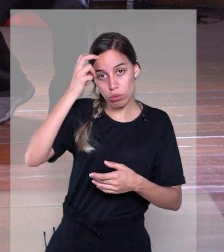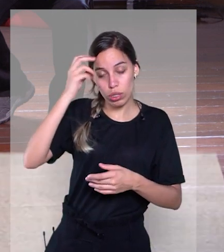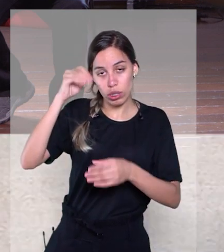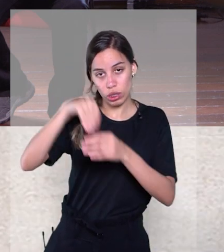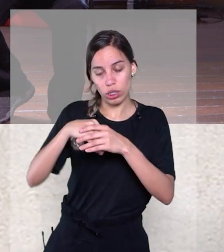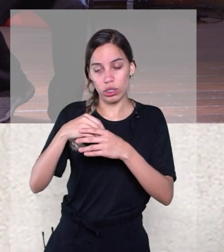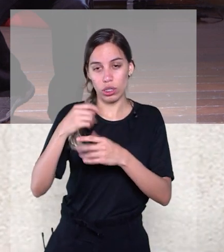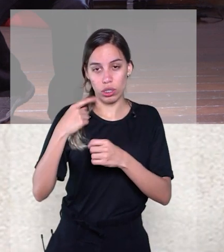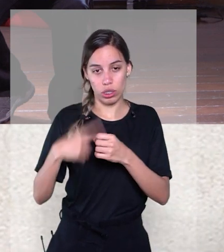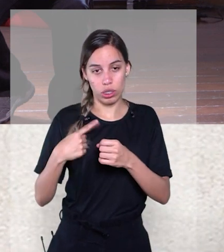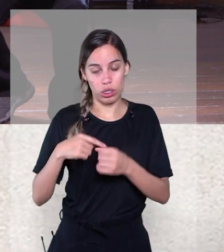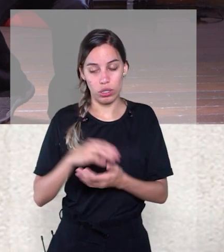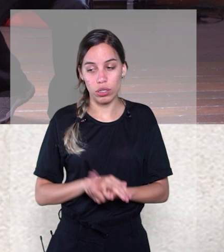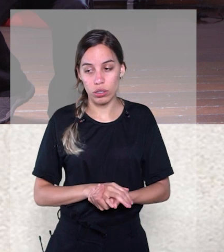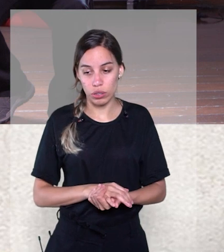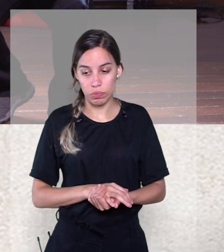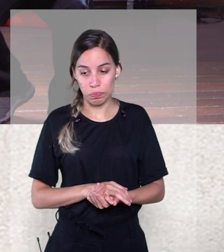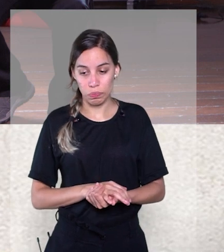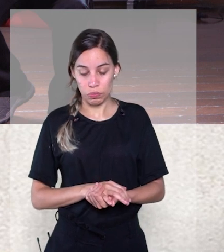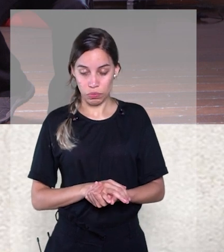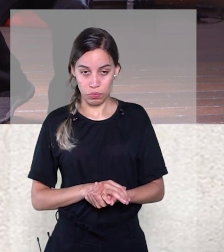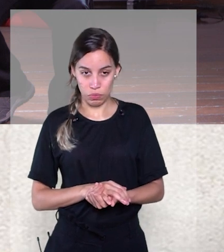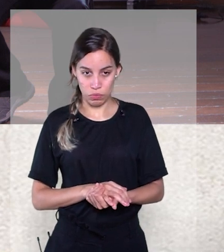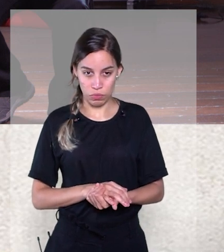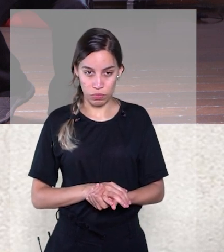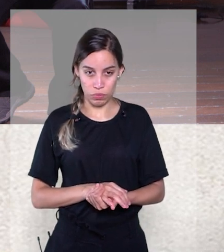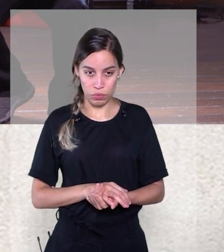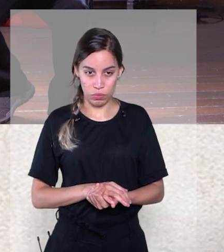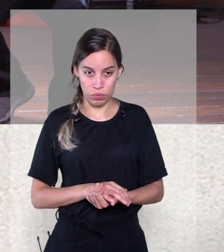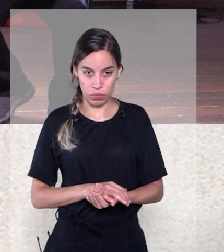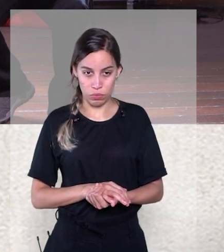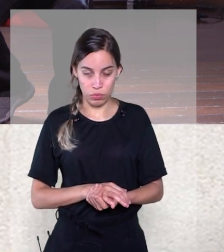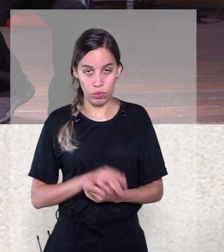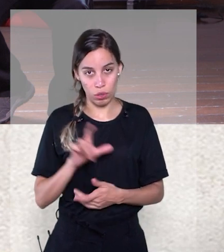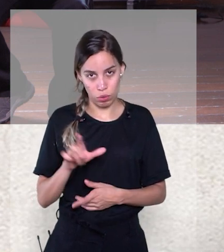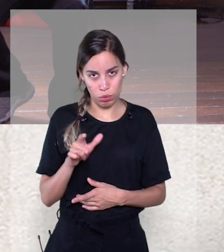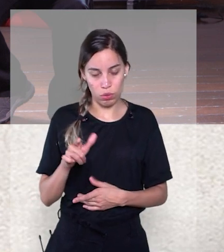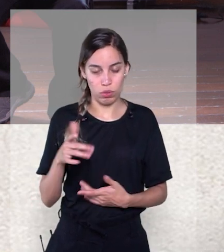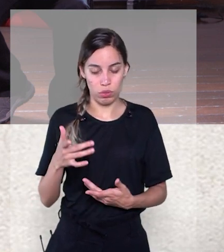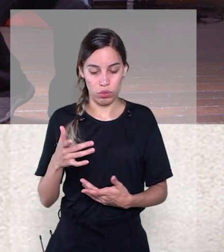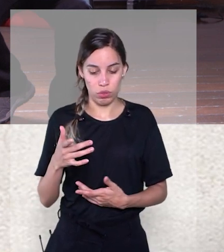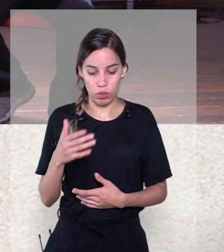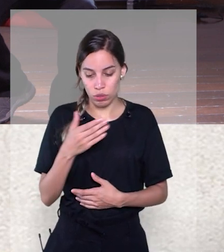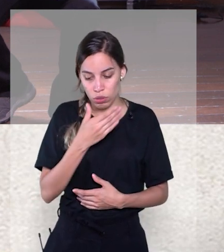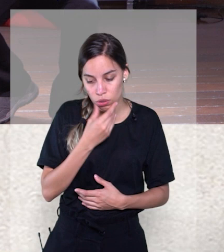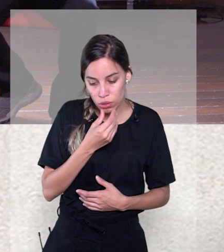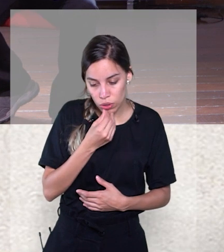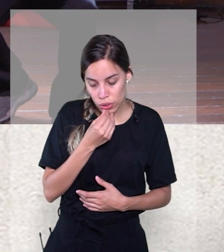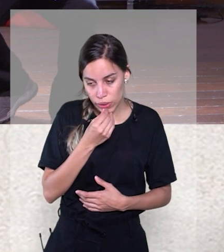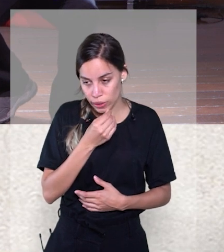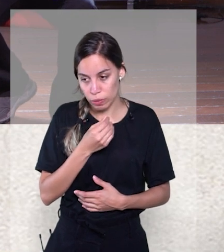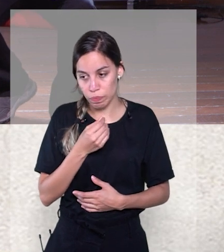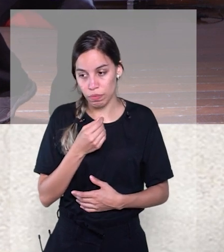cultura. E o Carlos, digamos, assim, não digo por mim, mas é